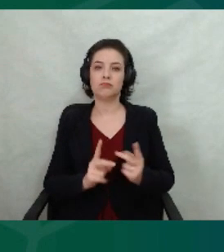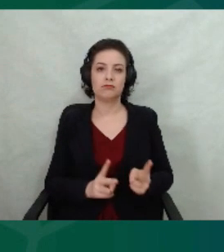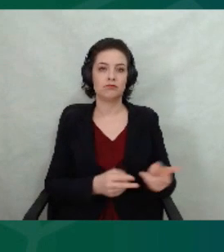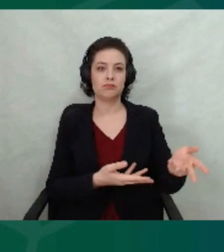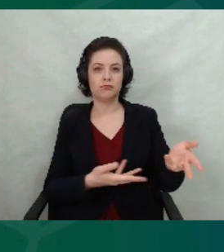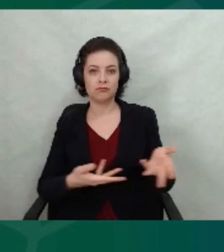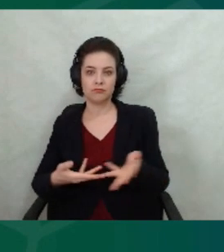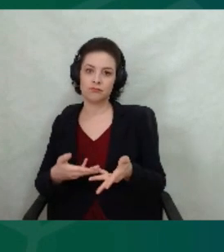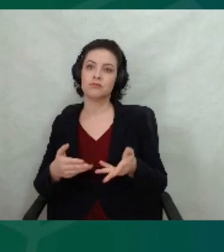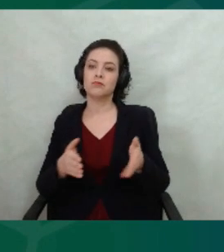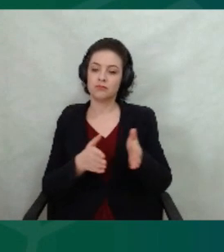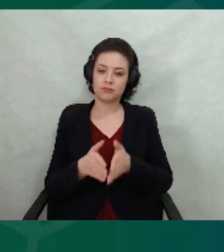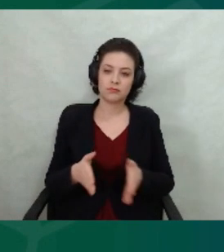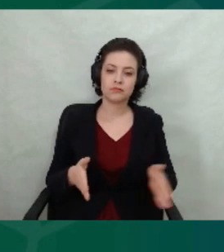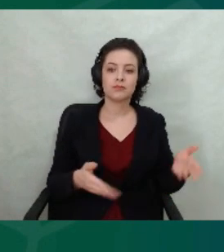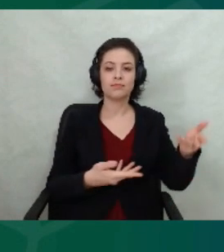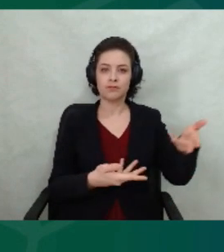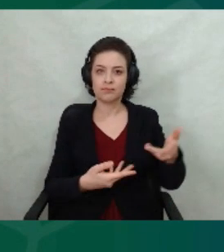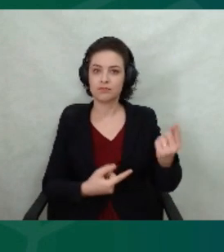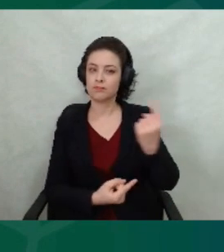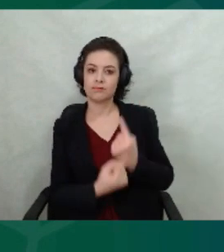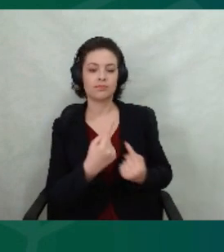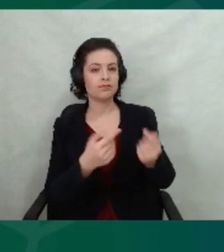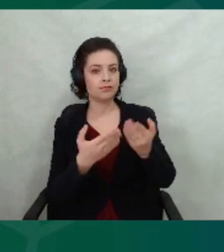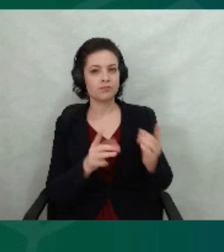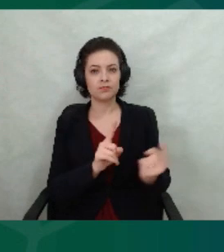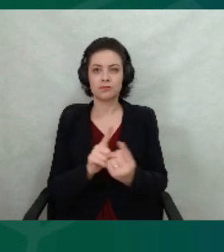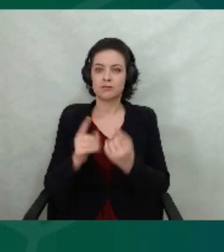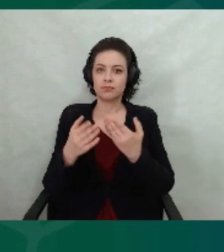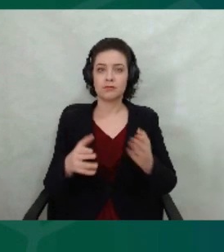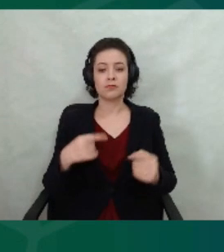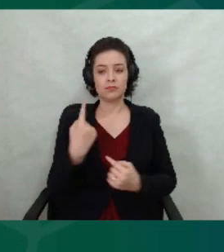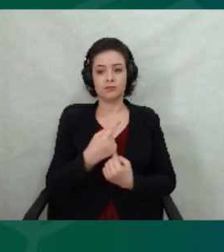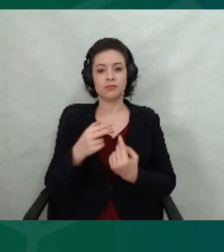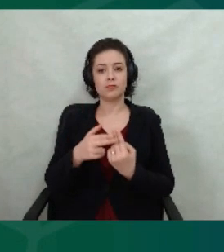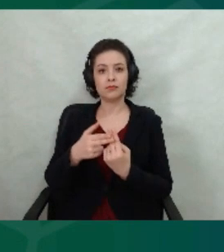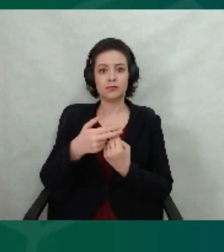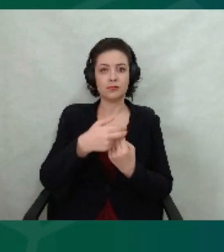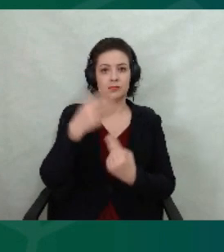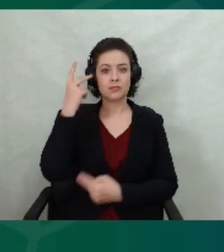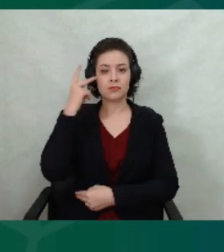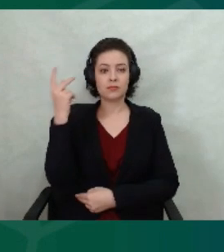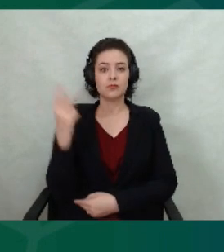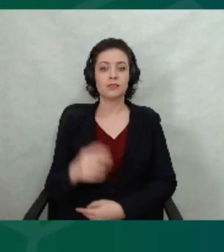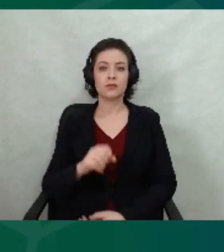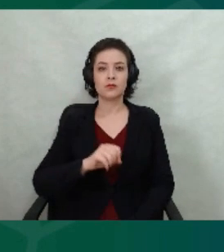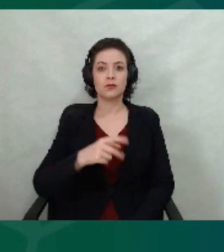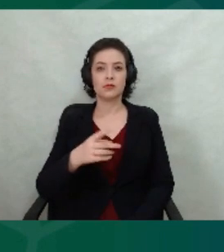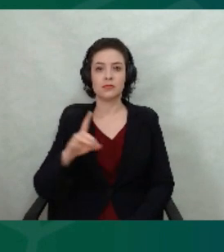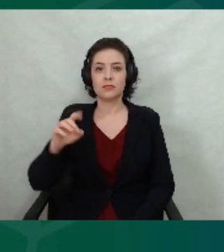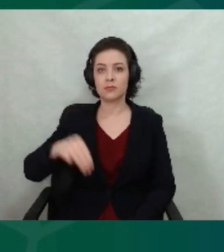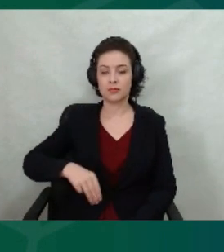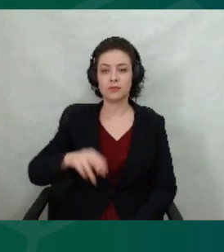pandemia que estamos recebendo, porta aberta, somos SUS, no Hospital São Paulo, que é SPDM, que é o Hospital Universitário da